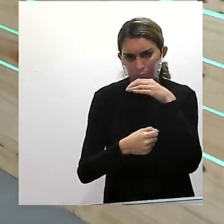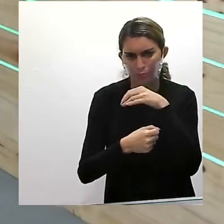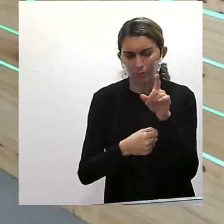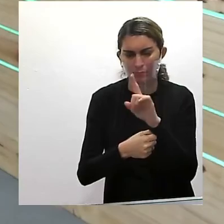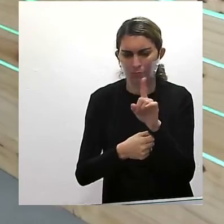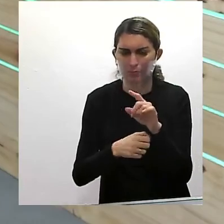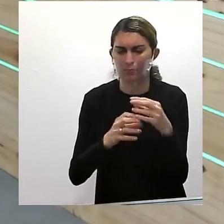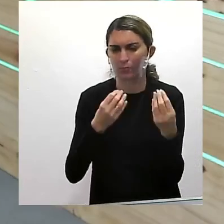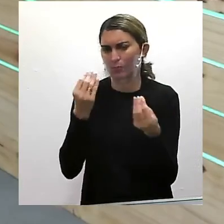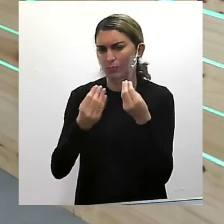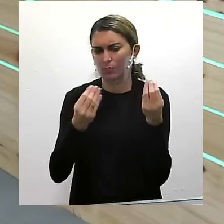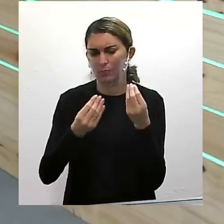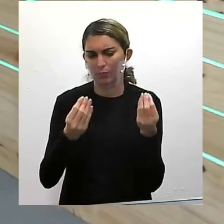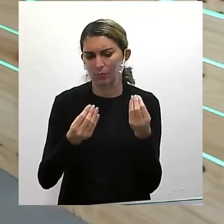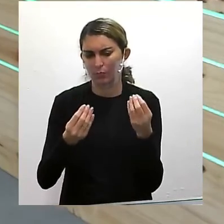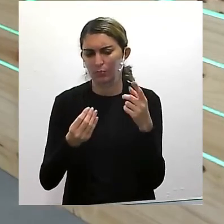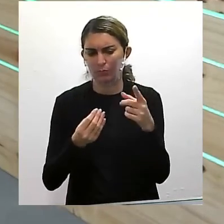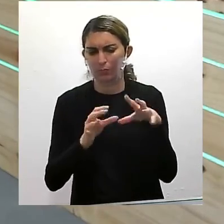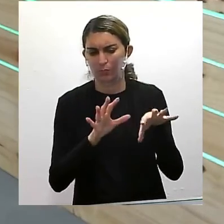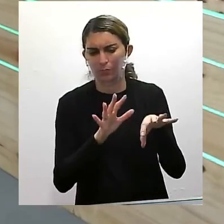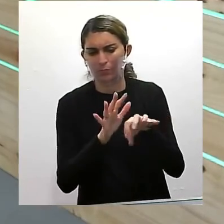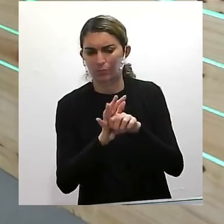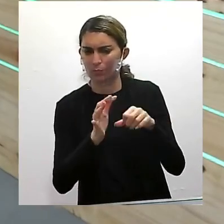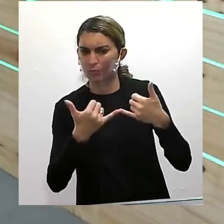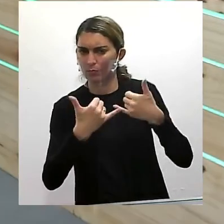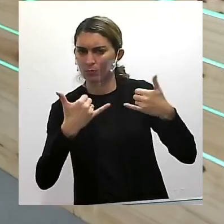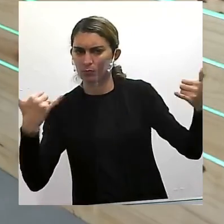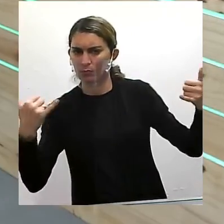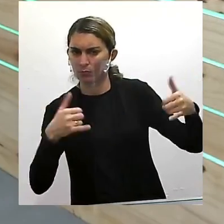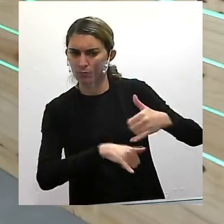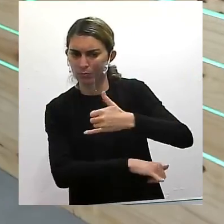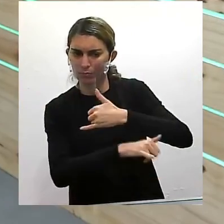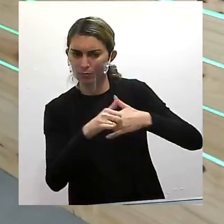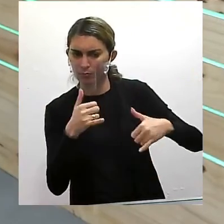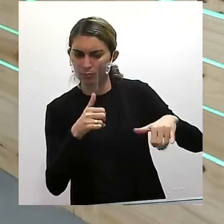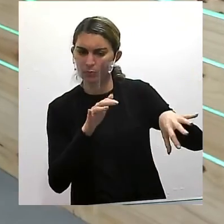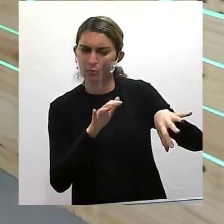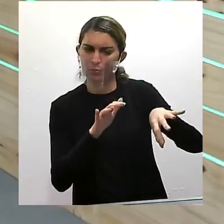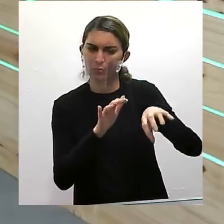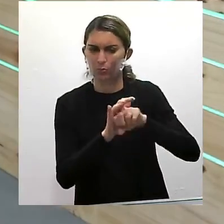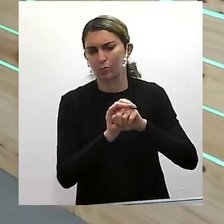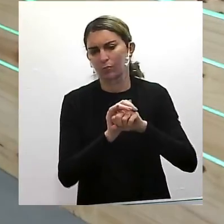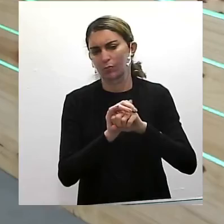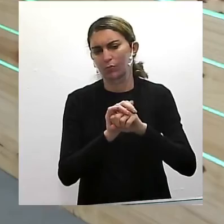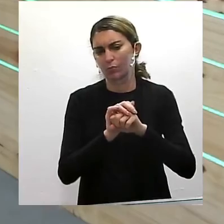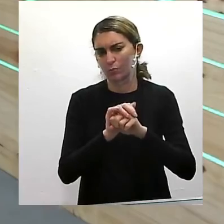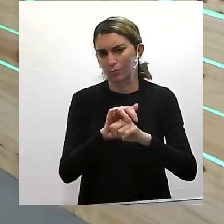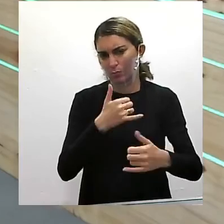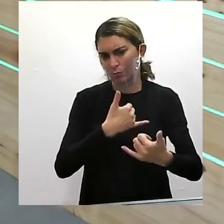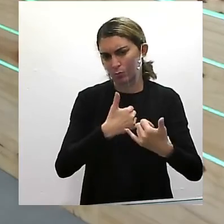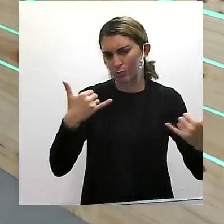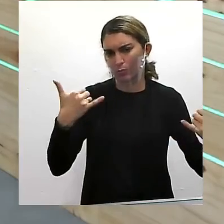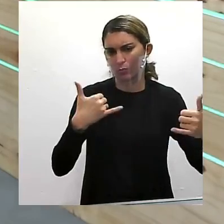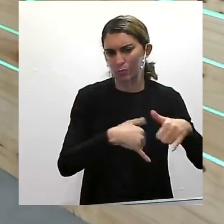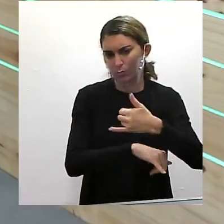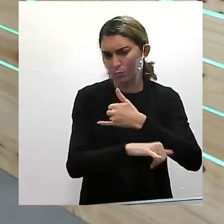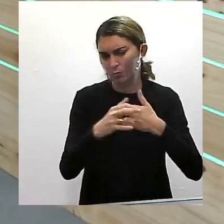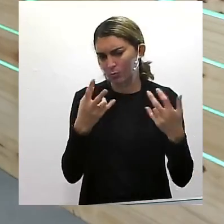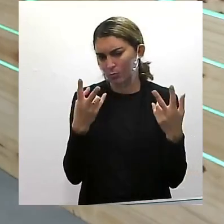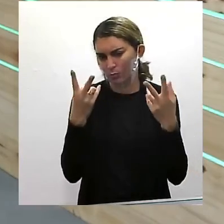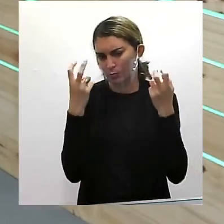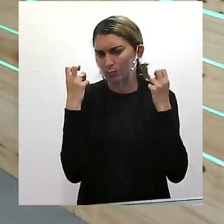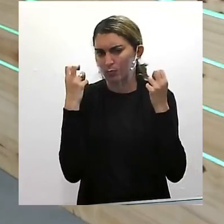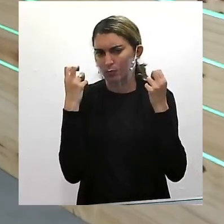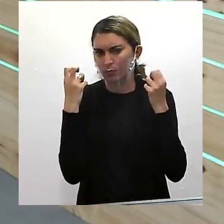E como é que se diz? Conduziu corrente elétrica, quando a gente faz o teste do eletroduzindo, né? Bota lá as duas pontinhas, aí acende a lâmpada, percebeu-se que